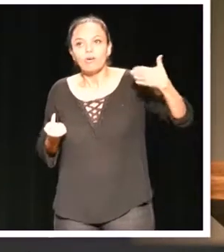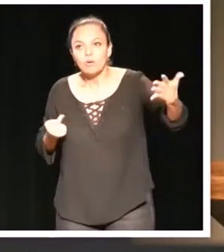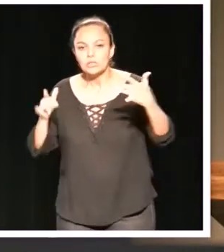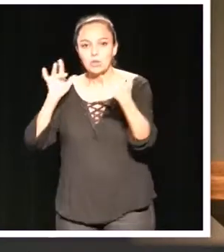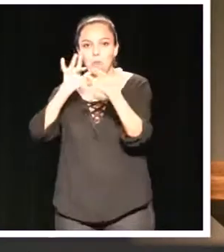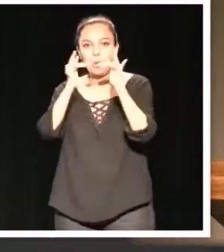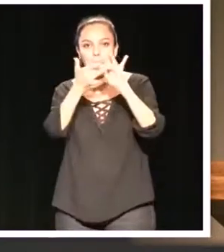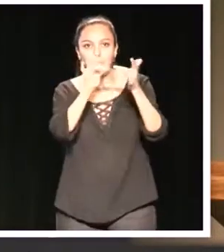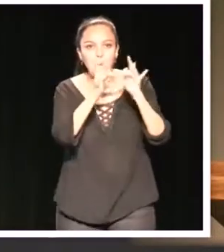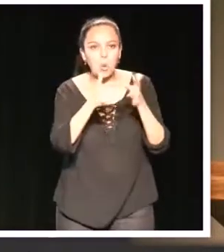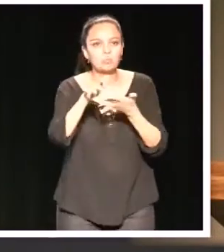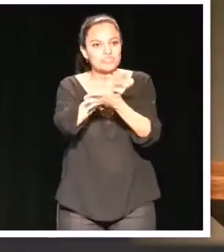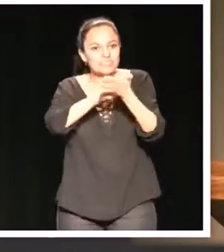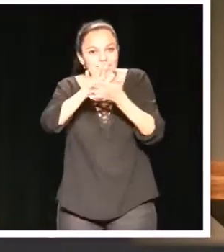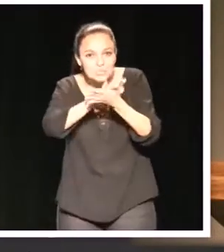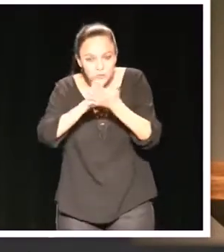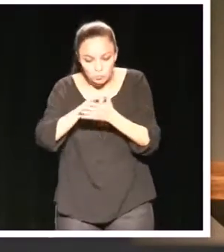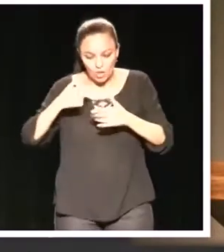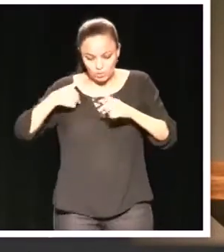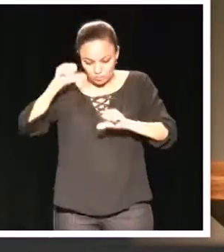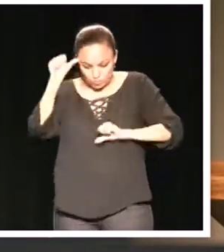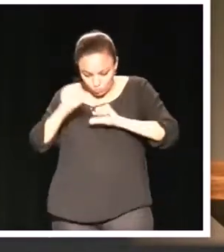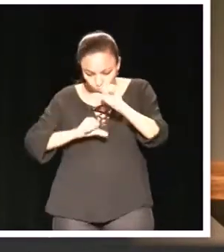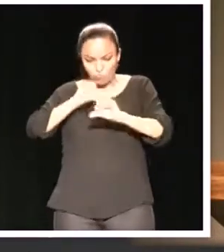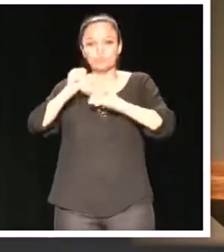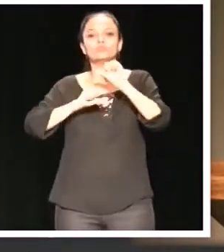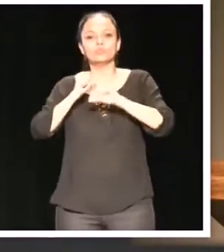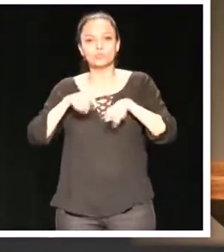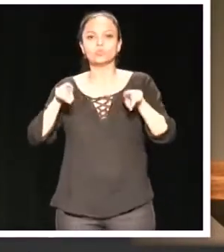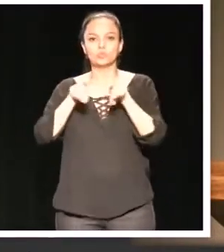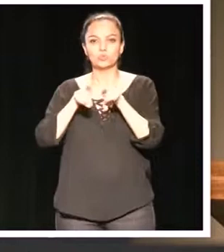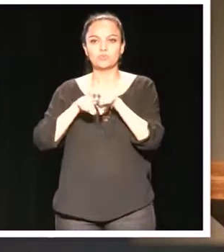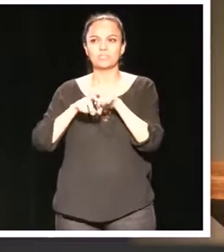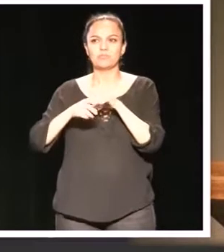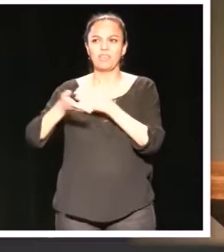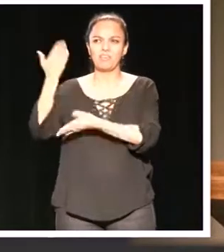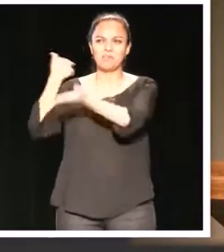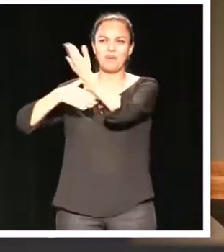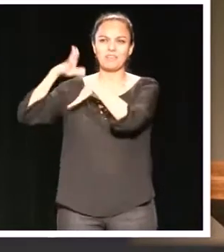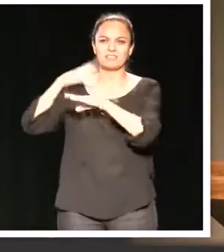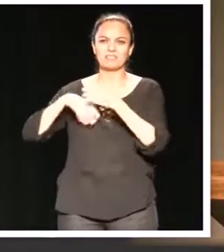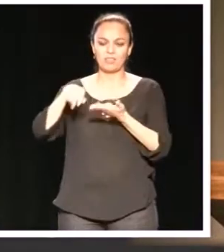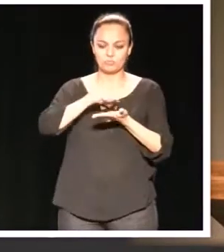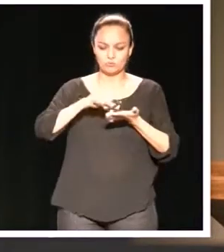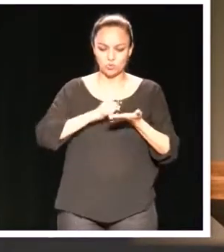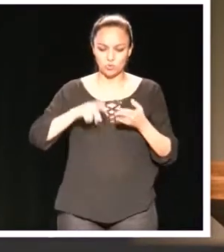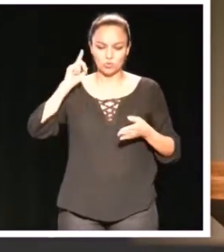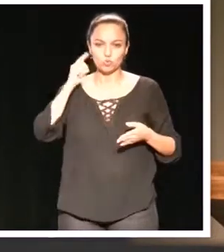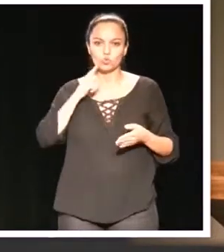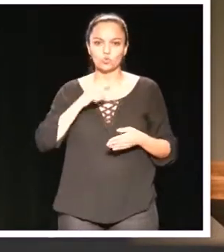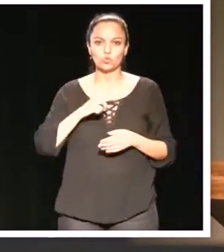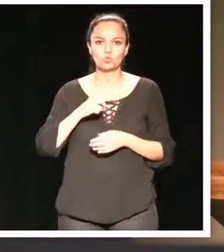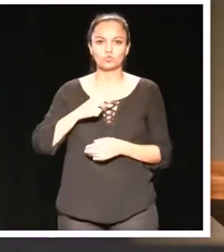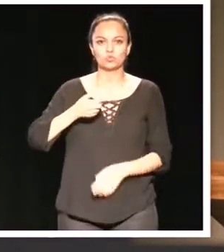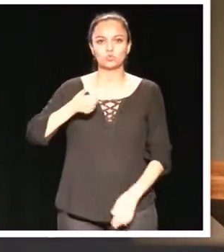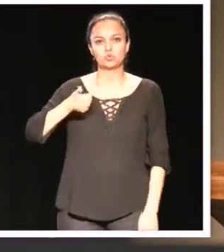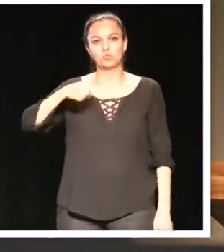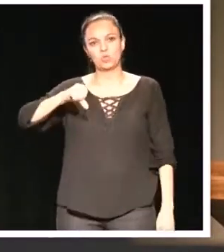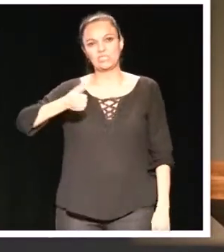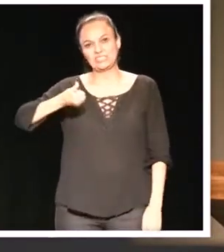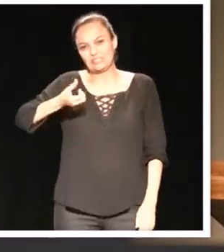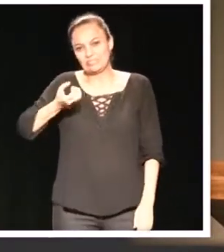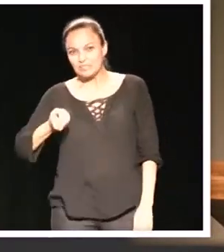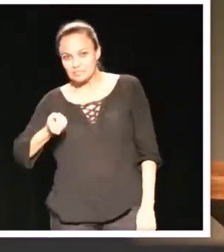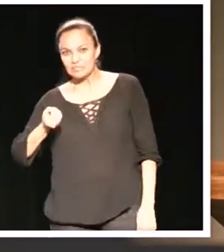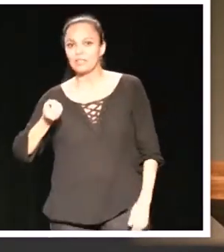Isso é uma coisa bem interessante, que escreveram alguns escritores surdos nos anos 60, mostrando o que de fato tinha acontecido com eles,